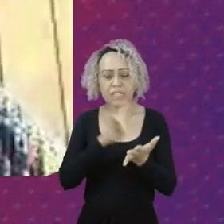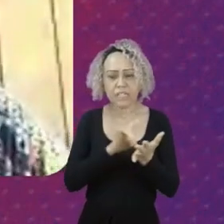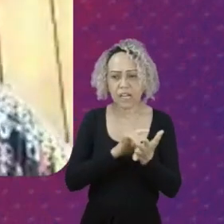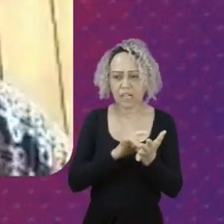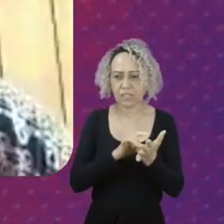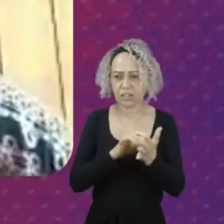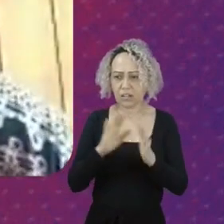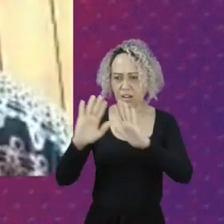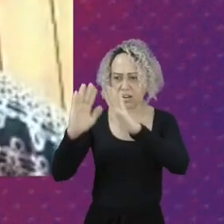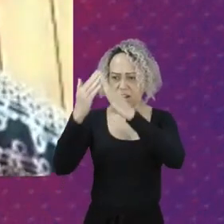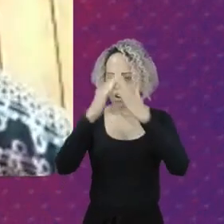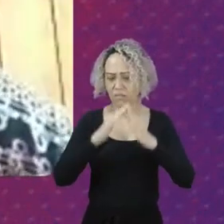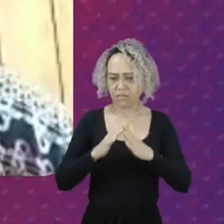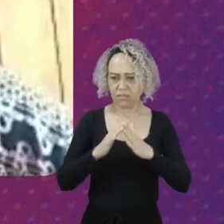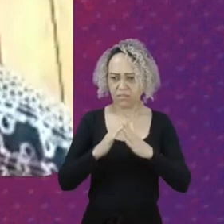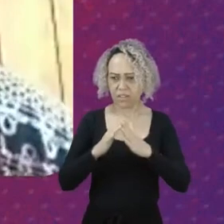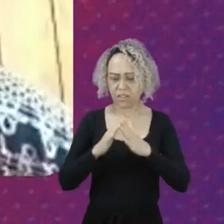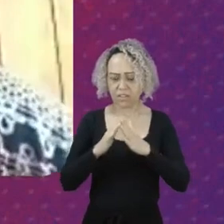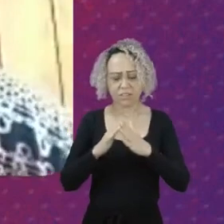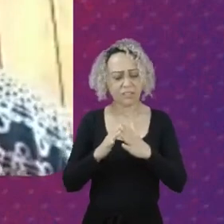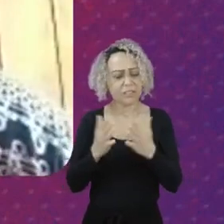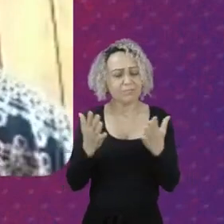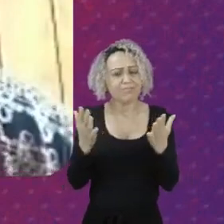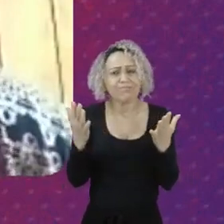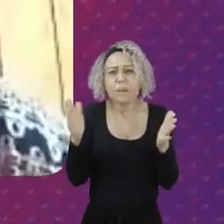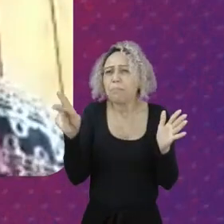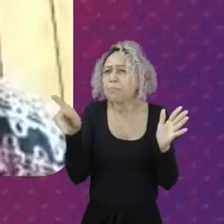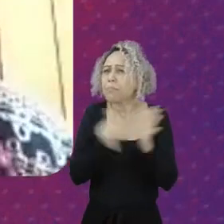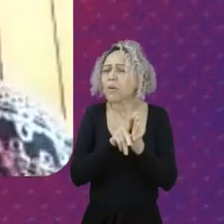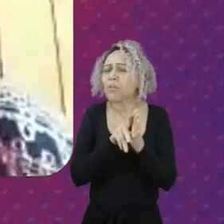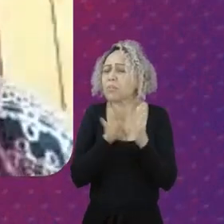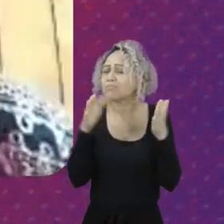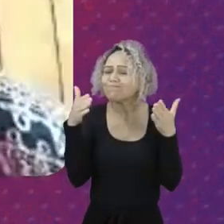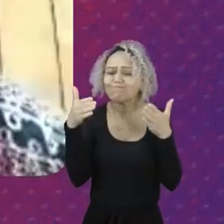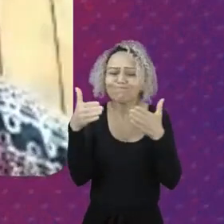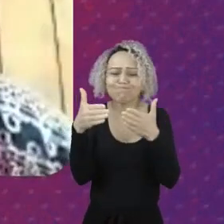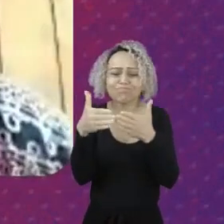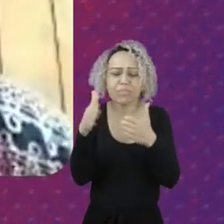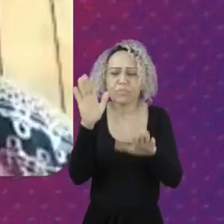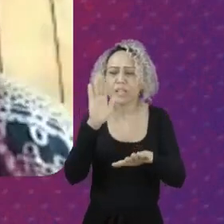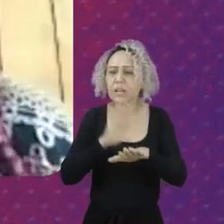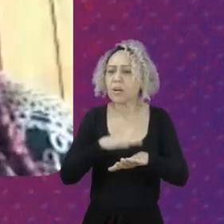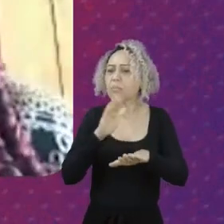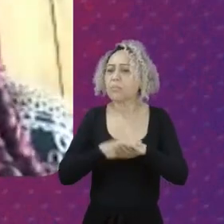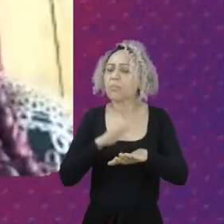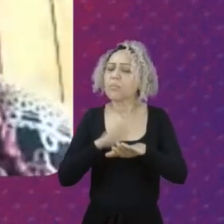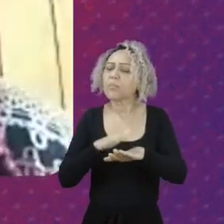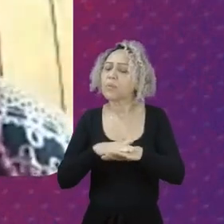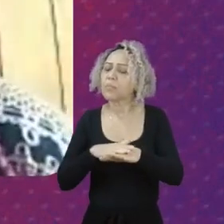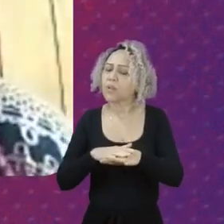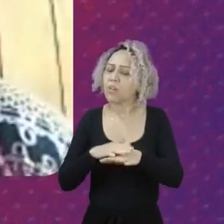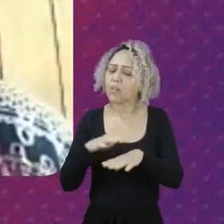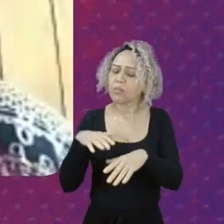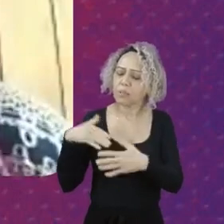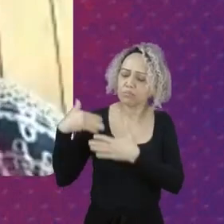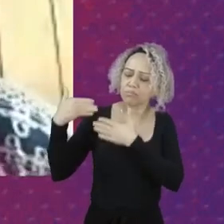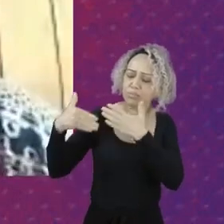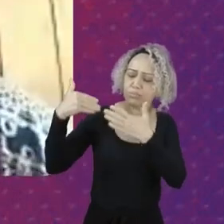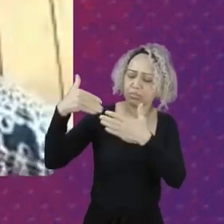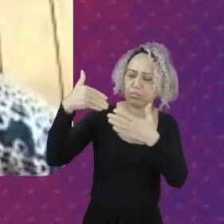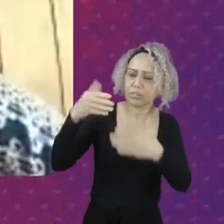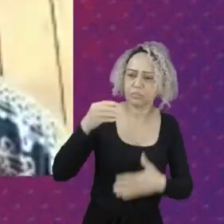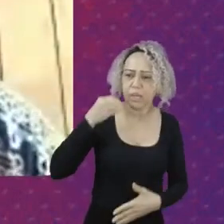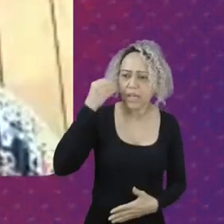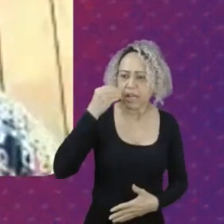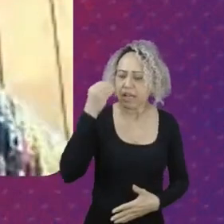é um espaço muito específico, muito singular, pela sua própria produção e história. Aqui